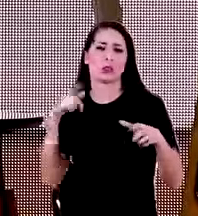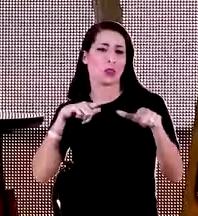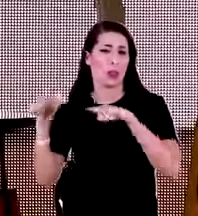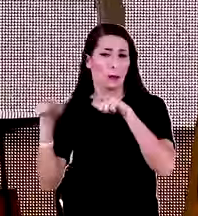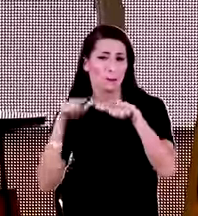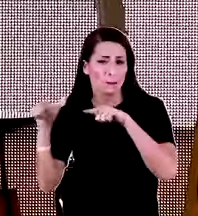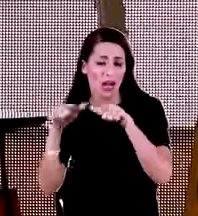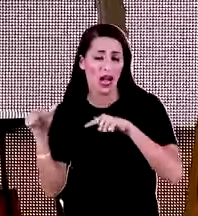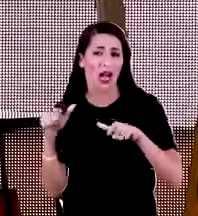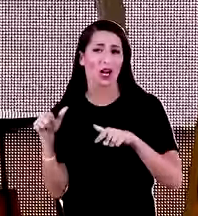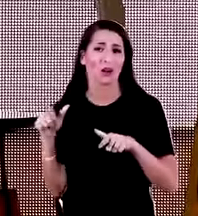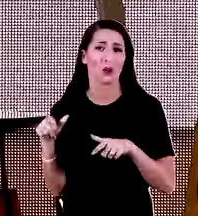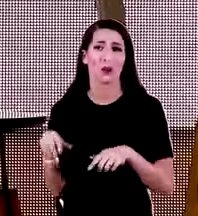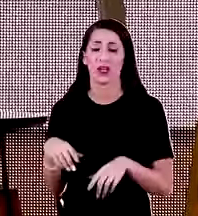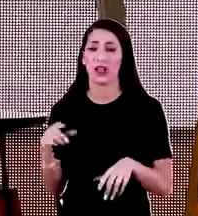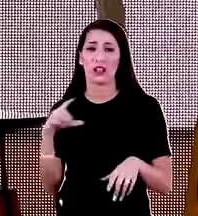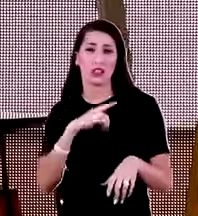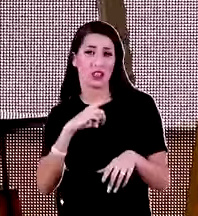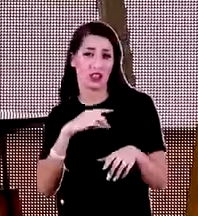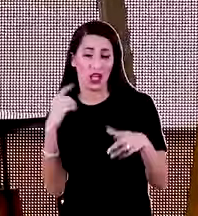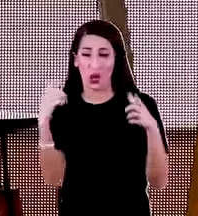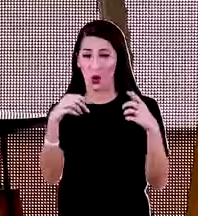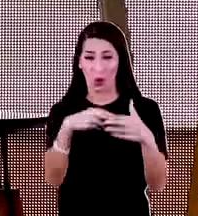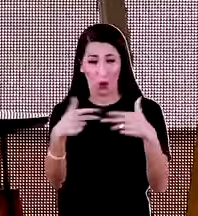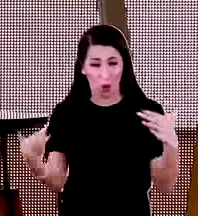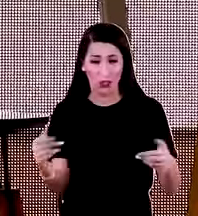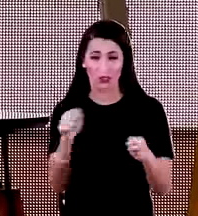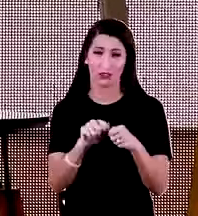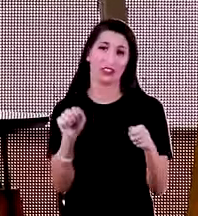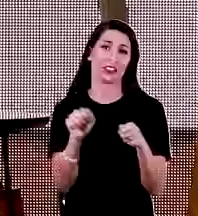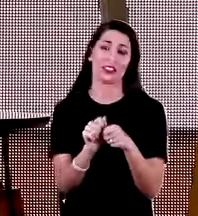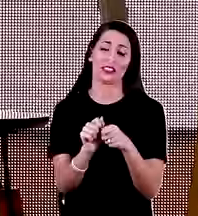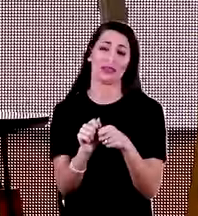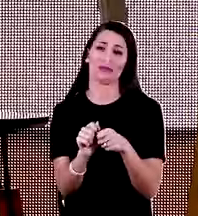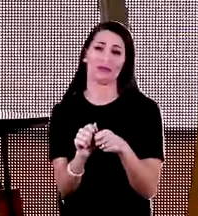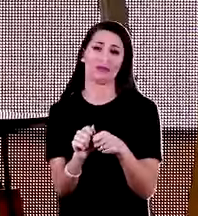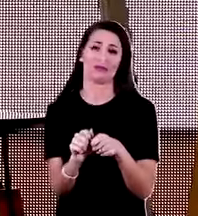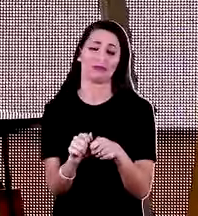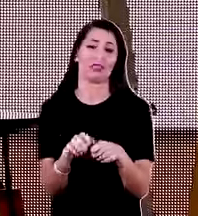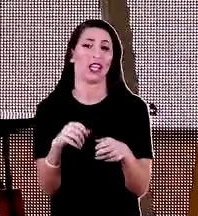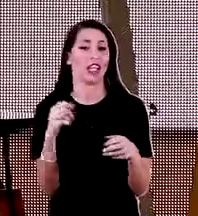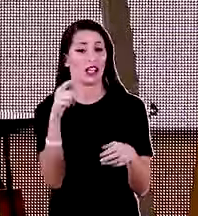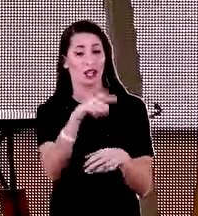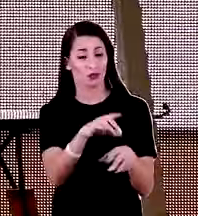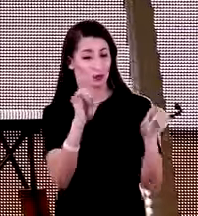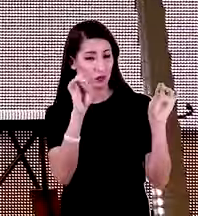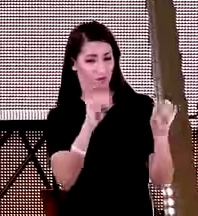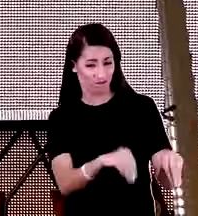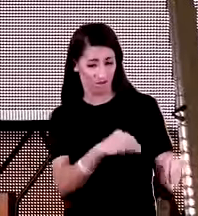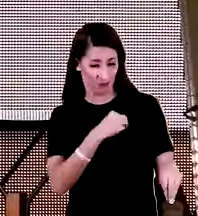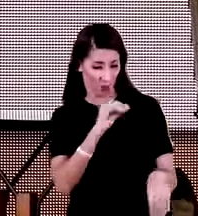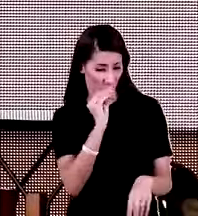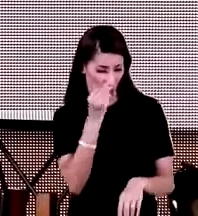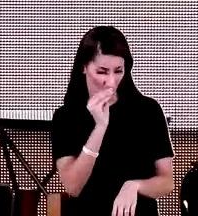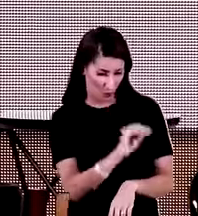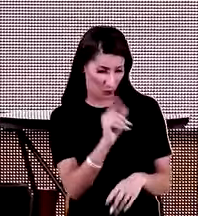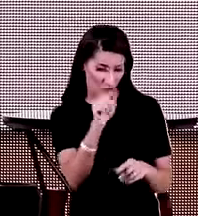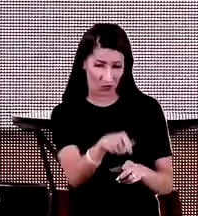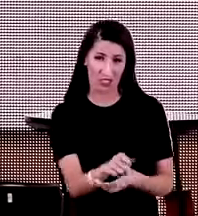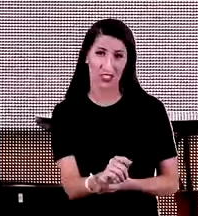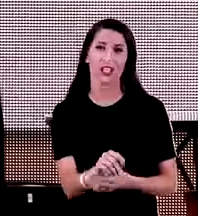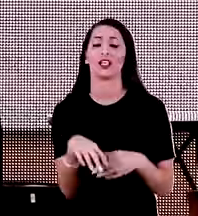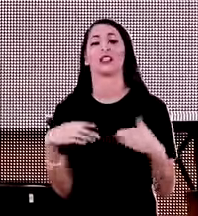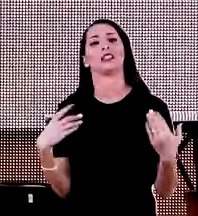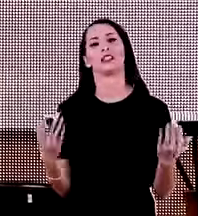não é? Ela arranja logo alguma coisa para fazer e te deixa ali sozinho. E aí o tempo vai passando,